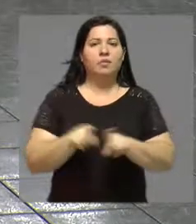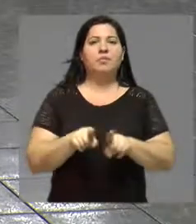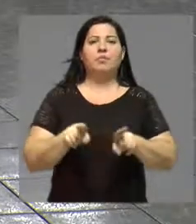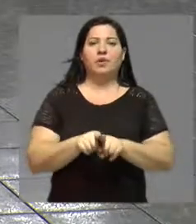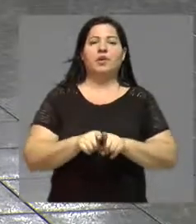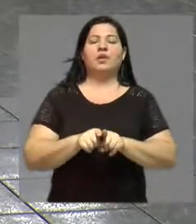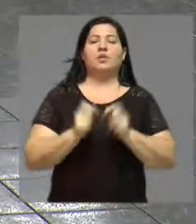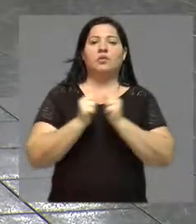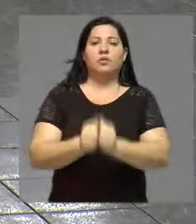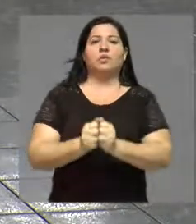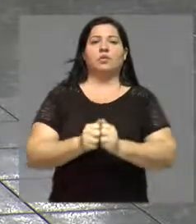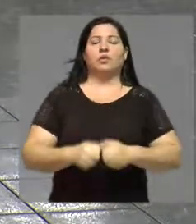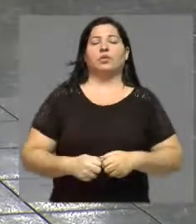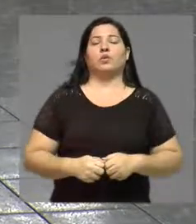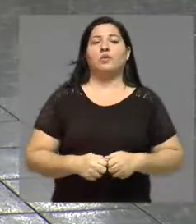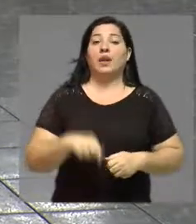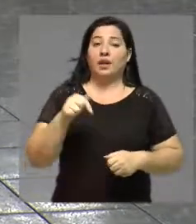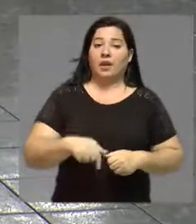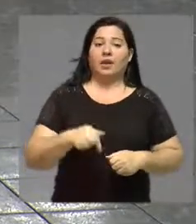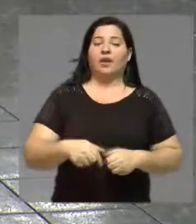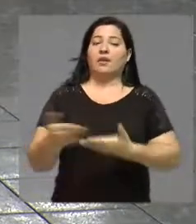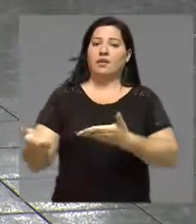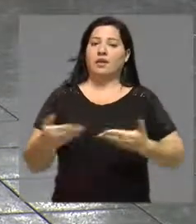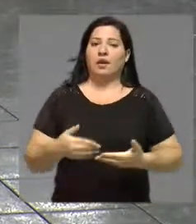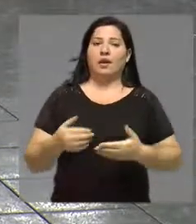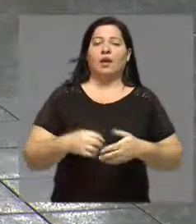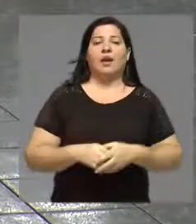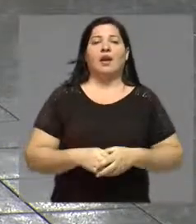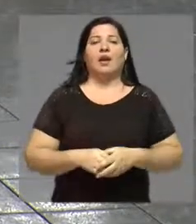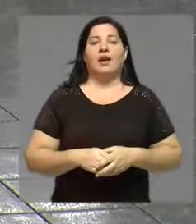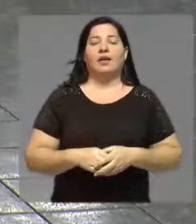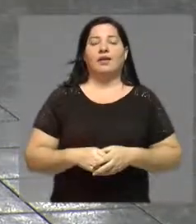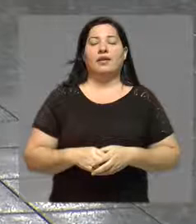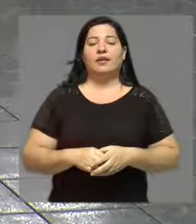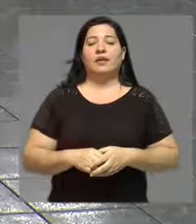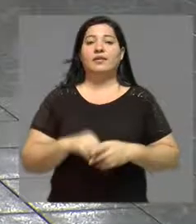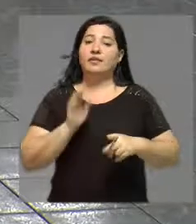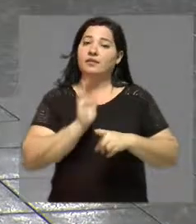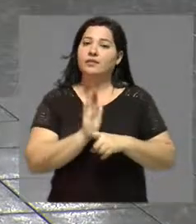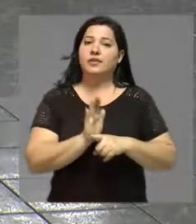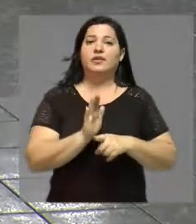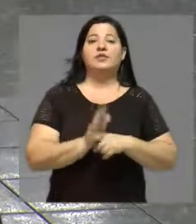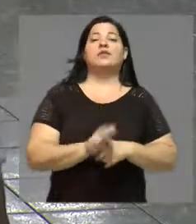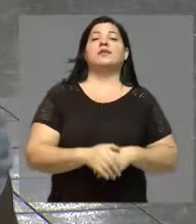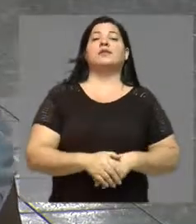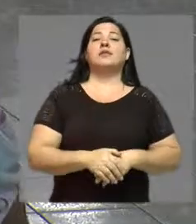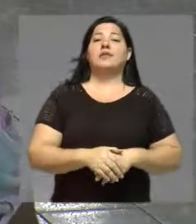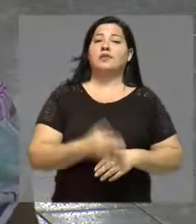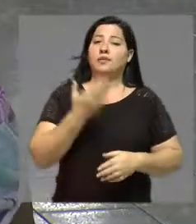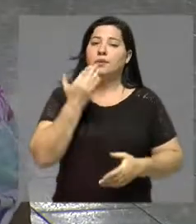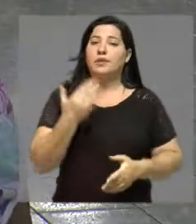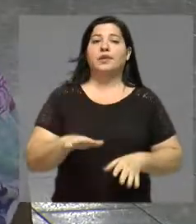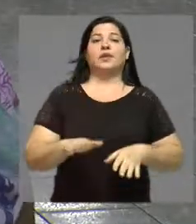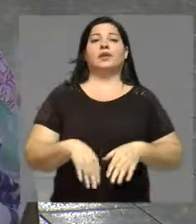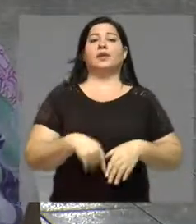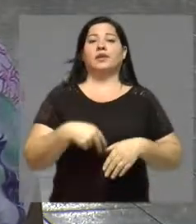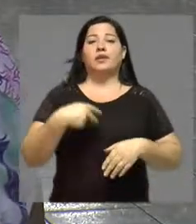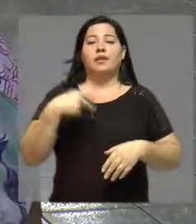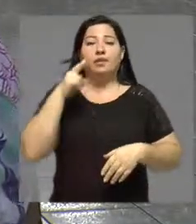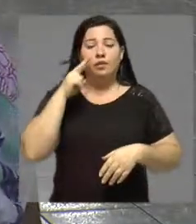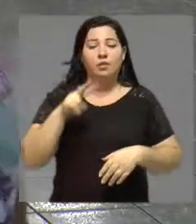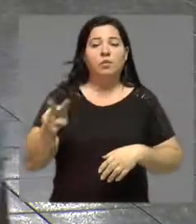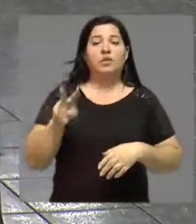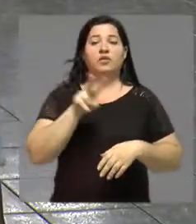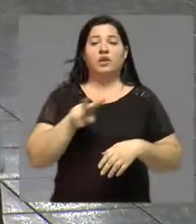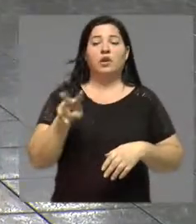atendimento assistencial. A gente trabalha com cestas básicas, atendimento às famílias, atendimento